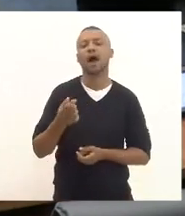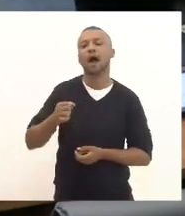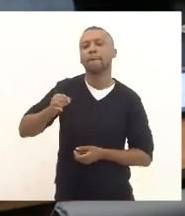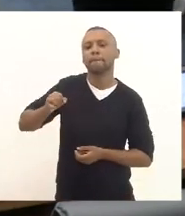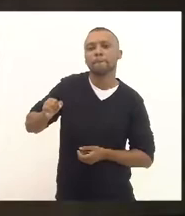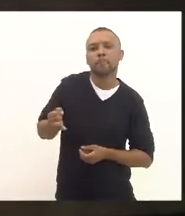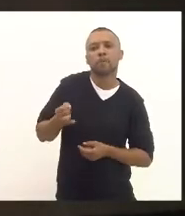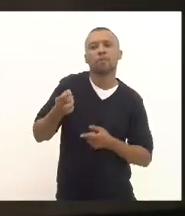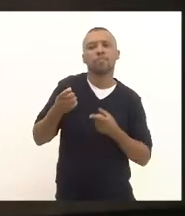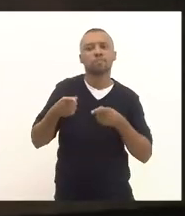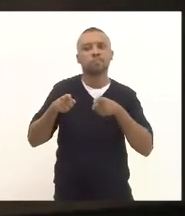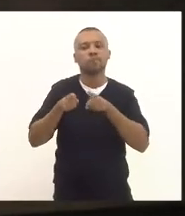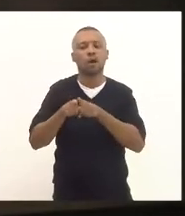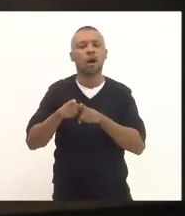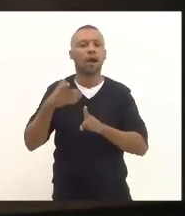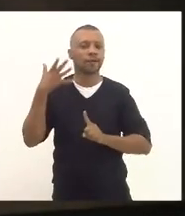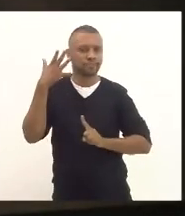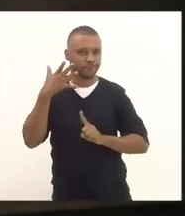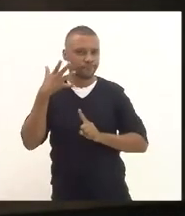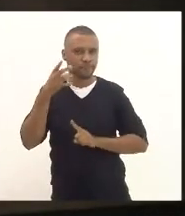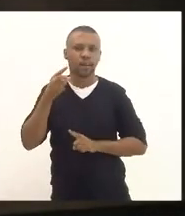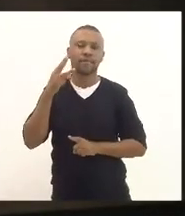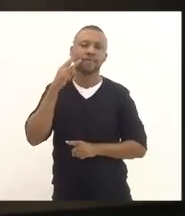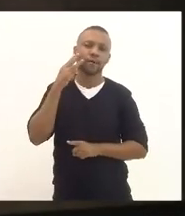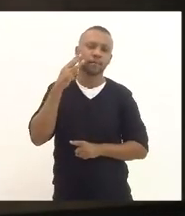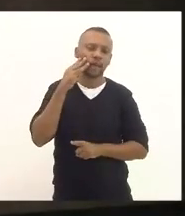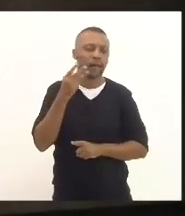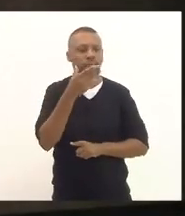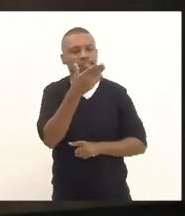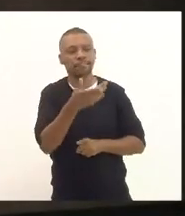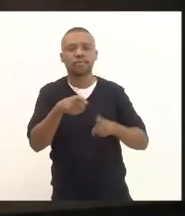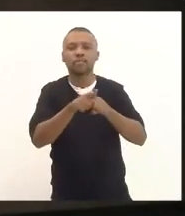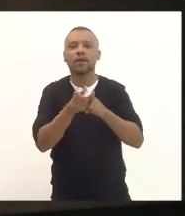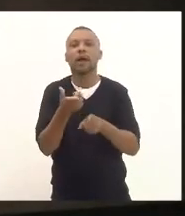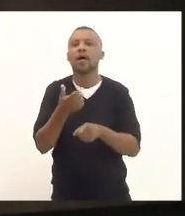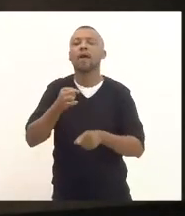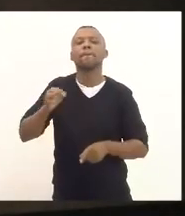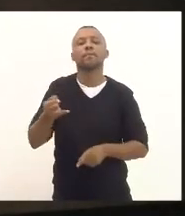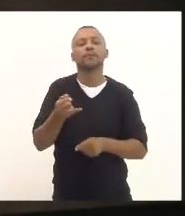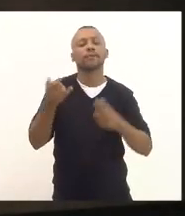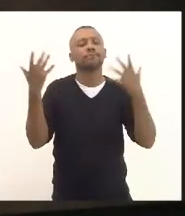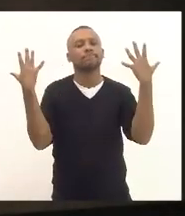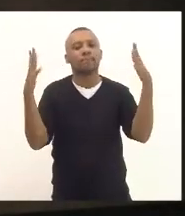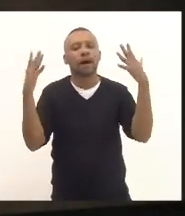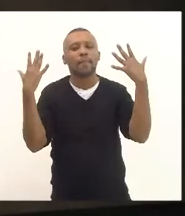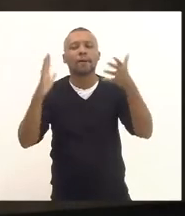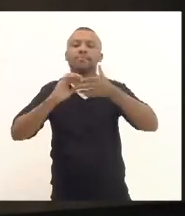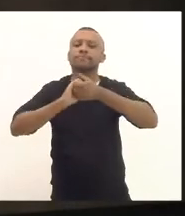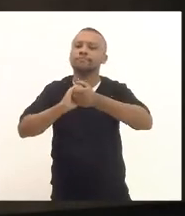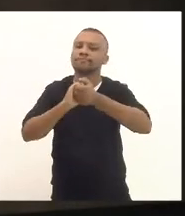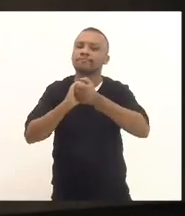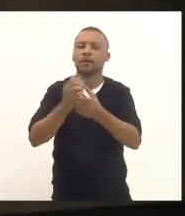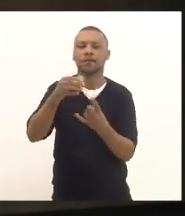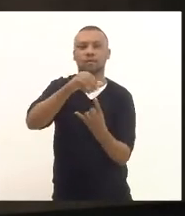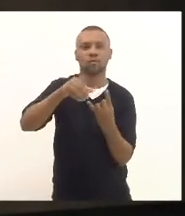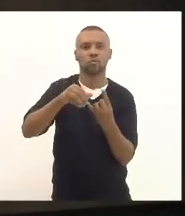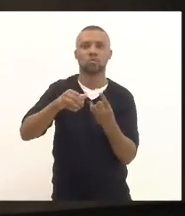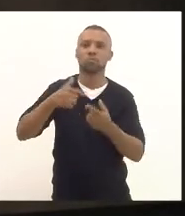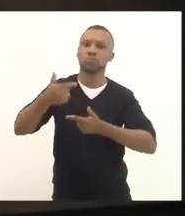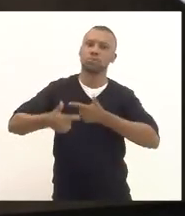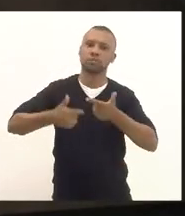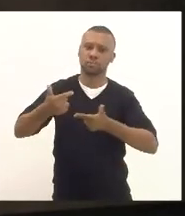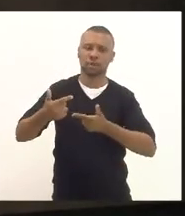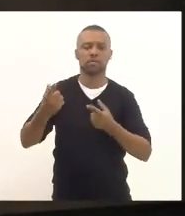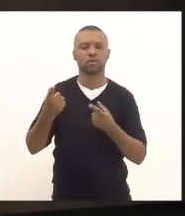a uma grande apesar de waldeck carneiro de vossa excelência parabenizar a Fiocruz EA instituição que eu faço parte pelo